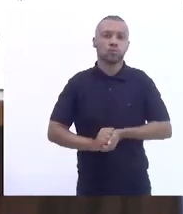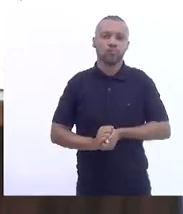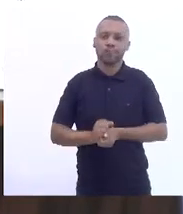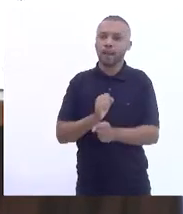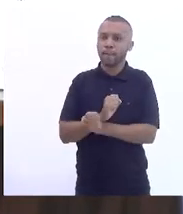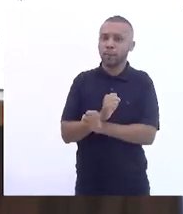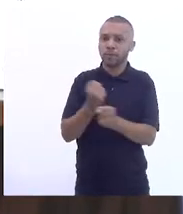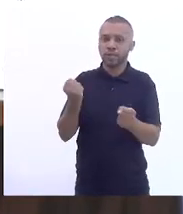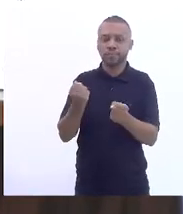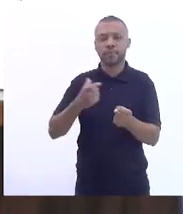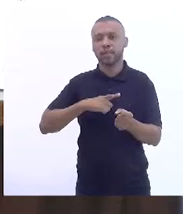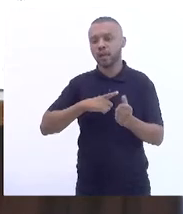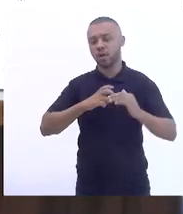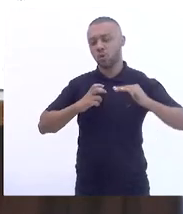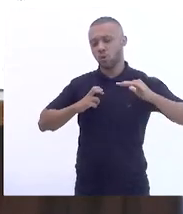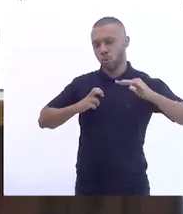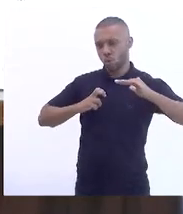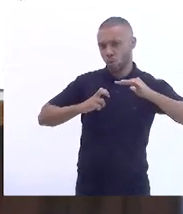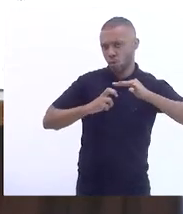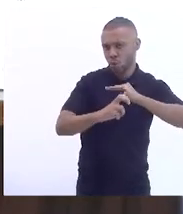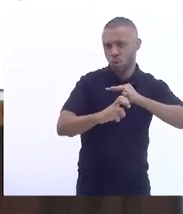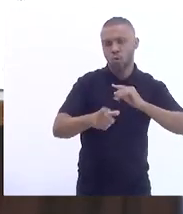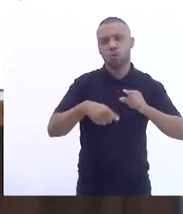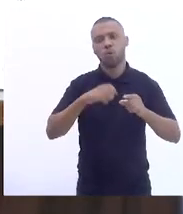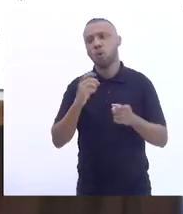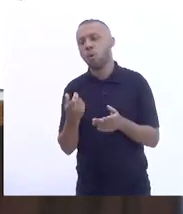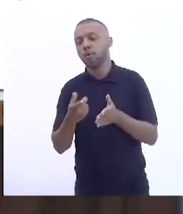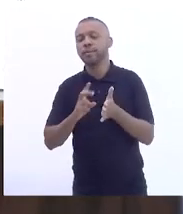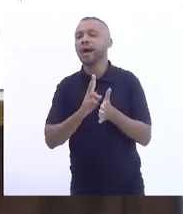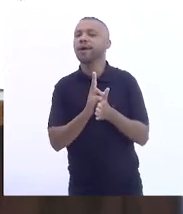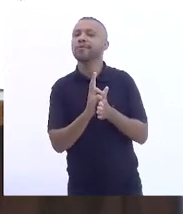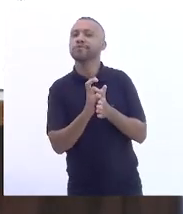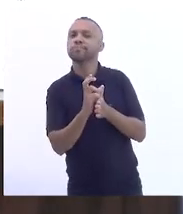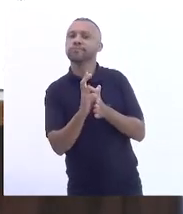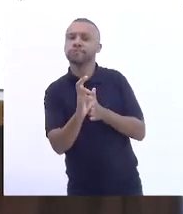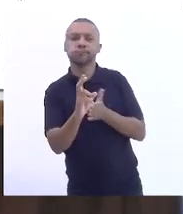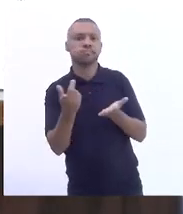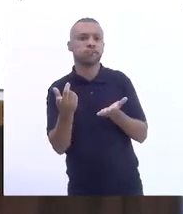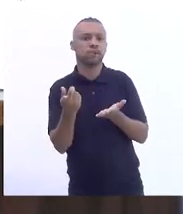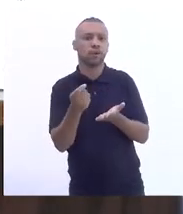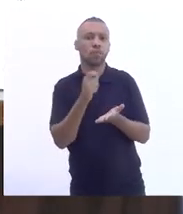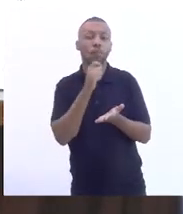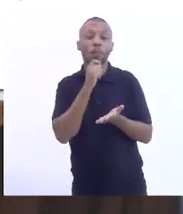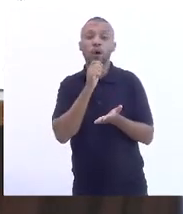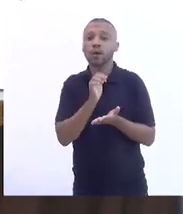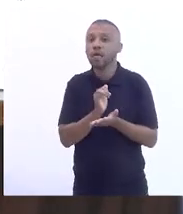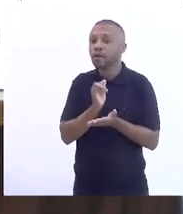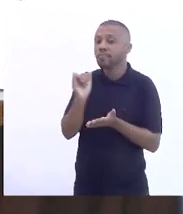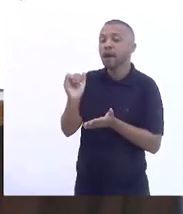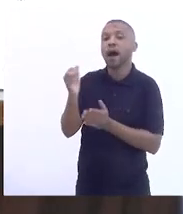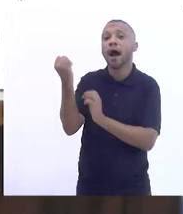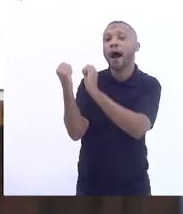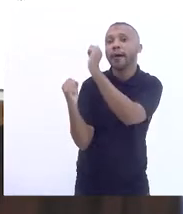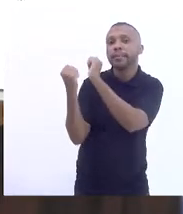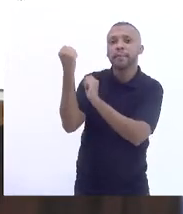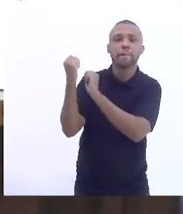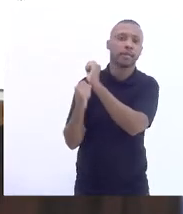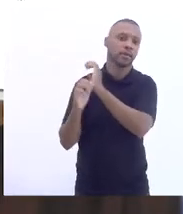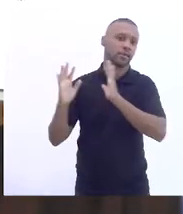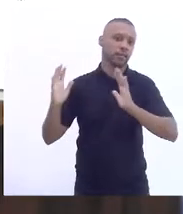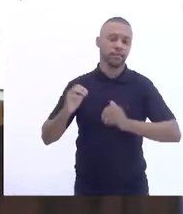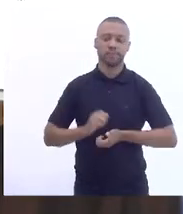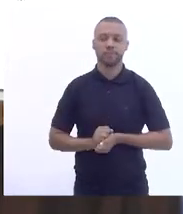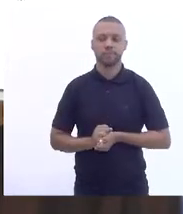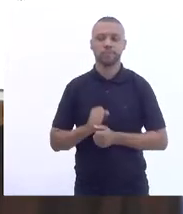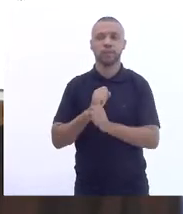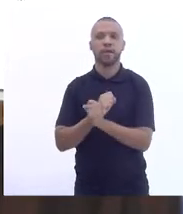atravessar a terra do metrô II da SuperVia sem comunicar as concessionárias não